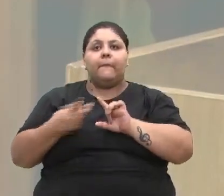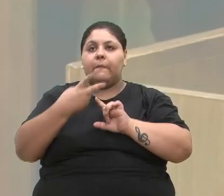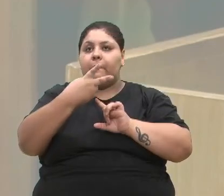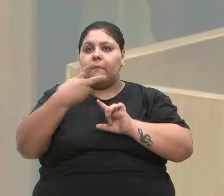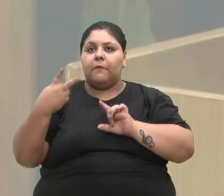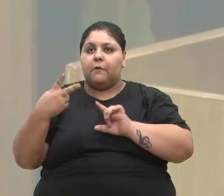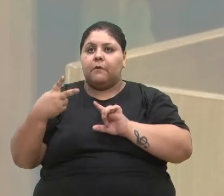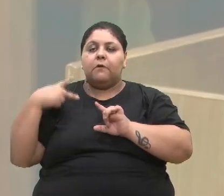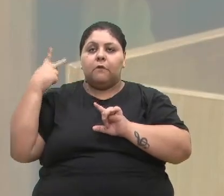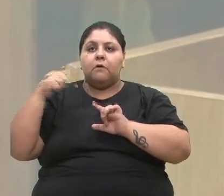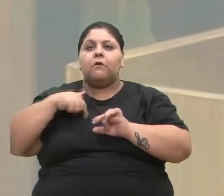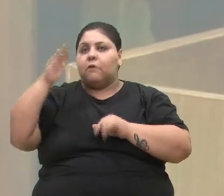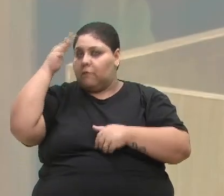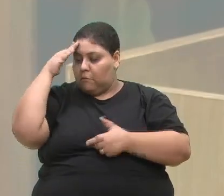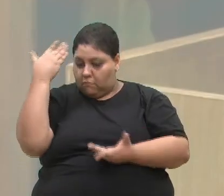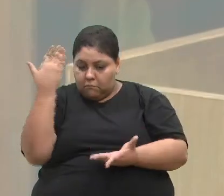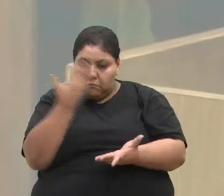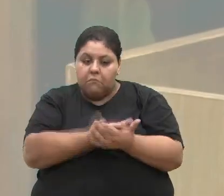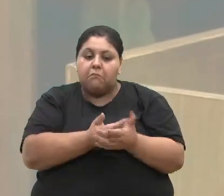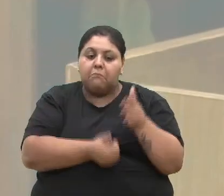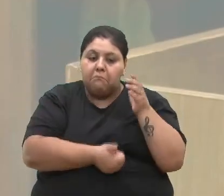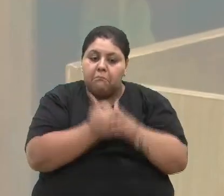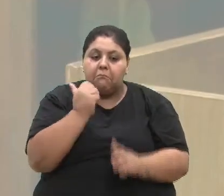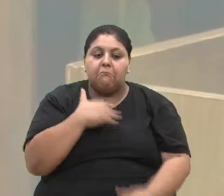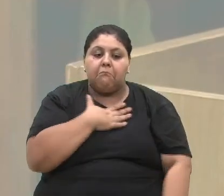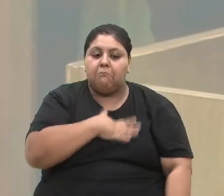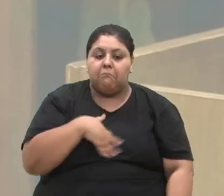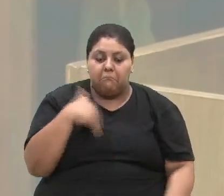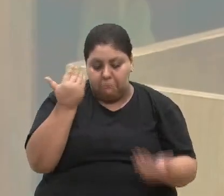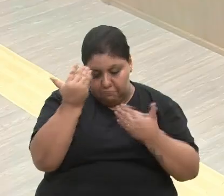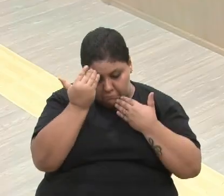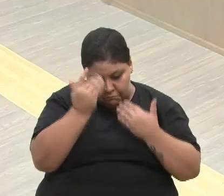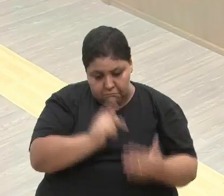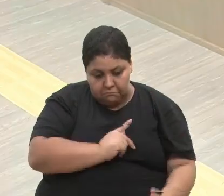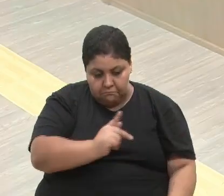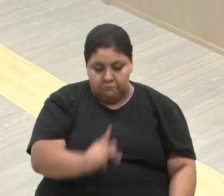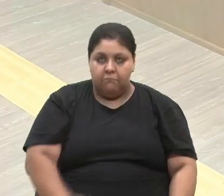vereadores, eu tenho certeza que vai ficar da melhor forma possível. Obrigado, senhor presidente. Em declaração de